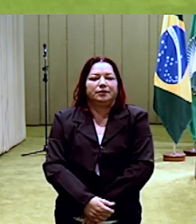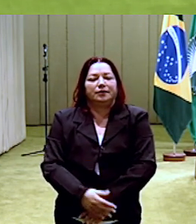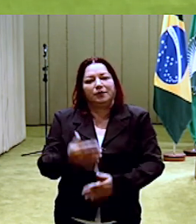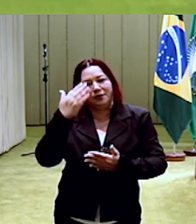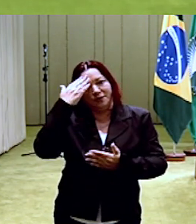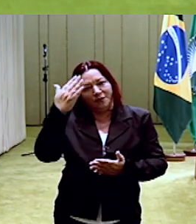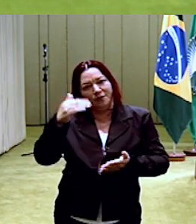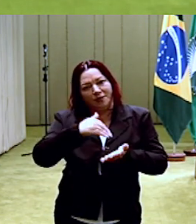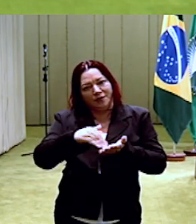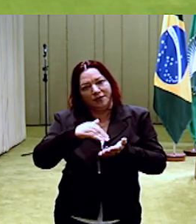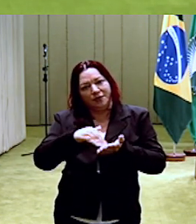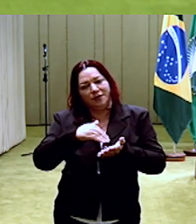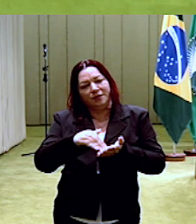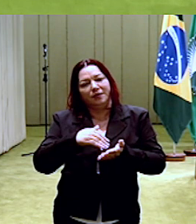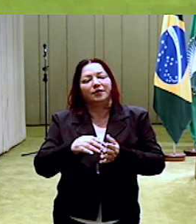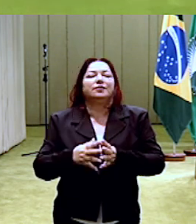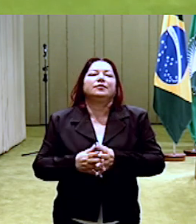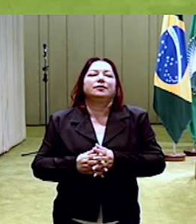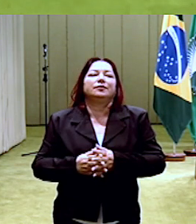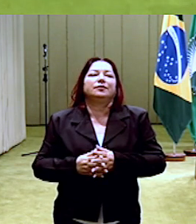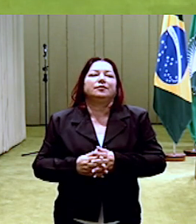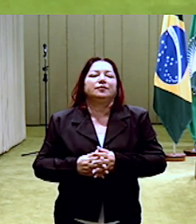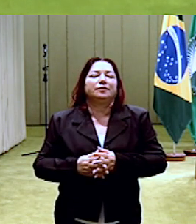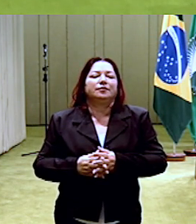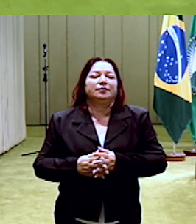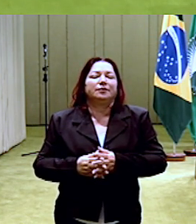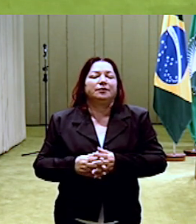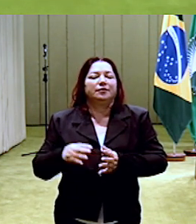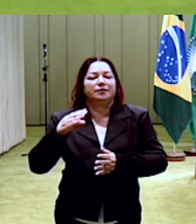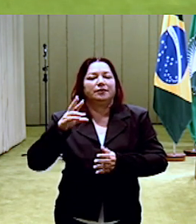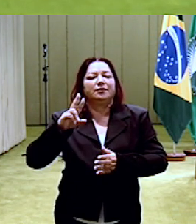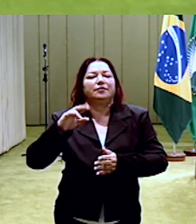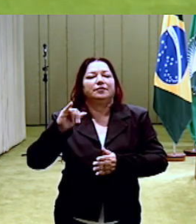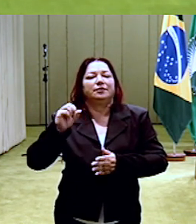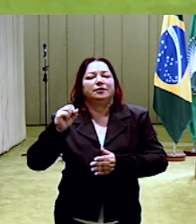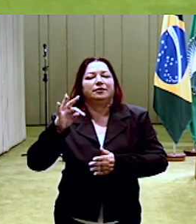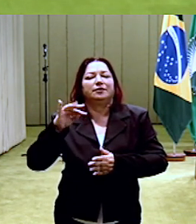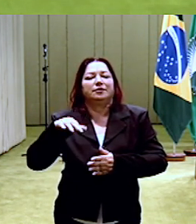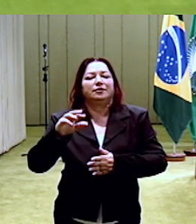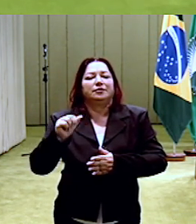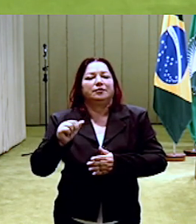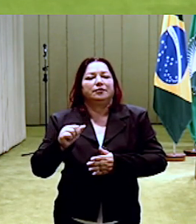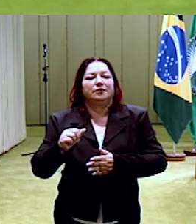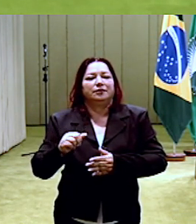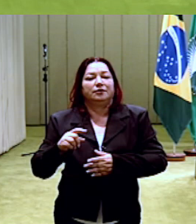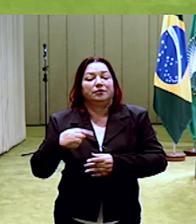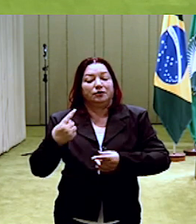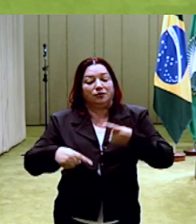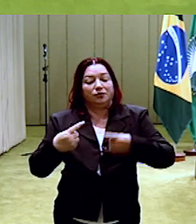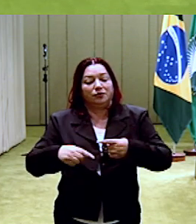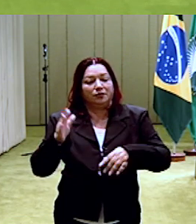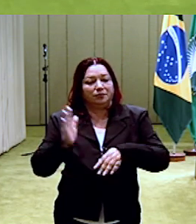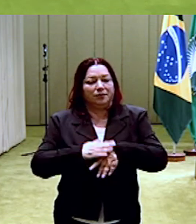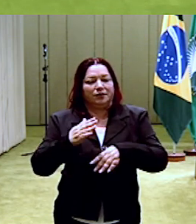Muito obrigado, senhora secretária executiva, Rita Cristina. Eu, para tornar o debate um